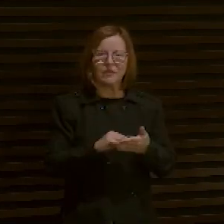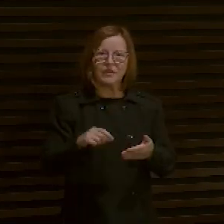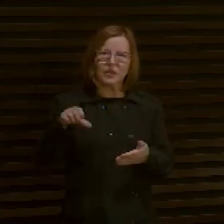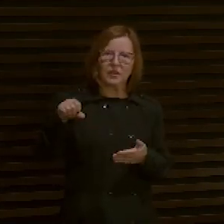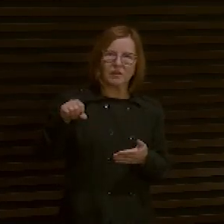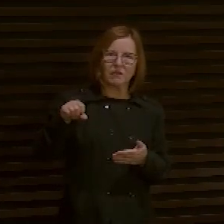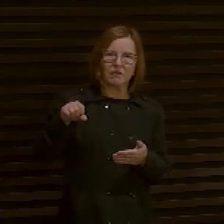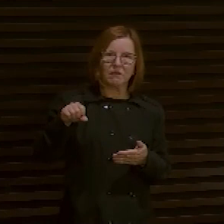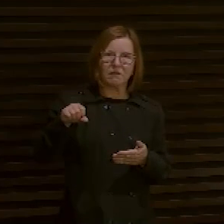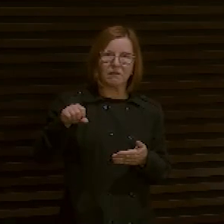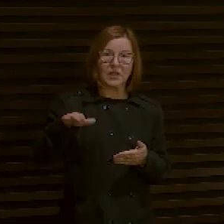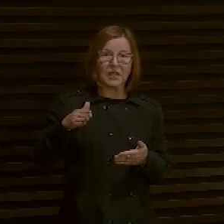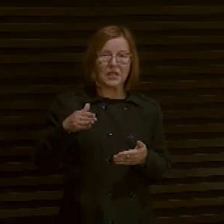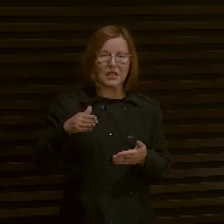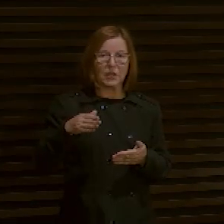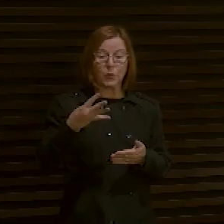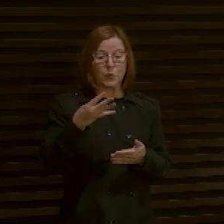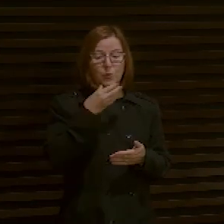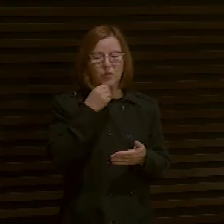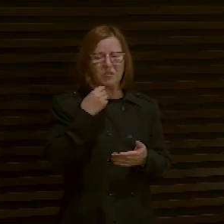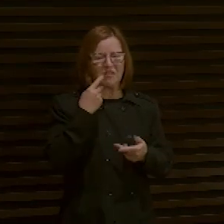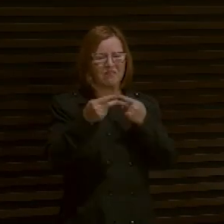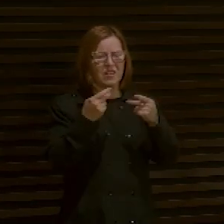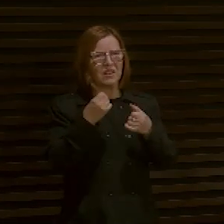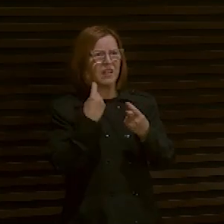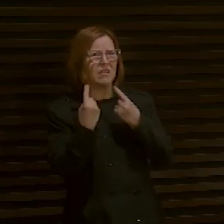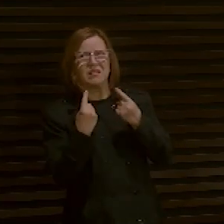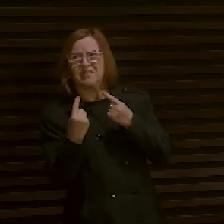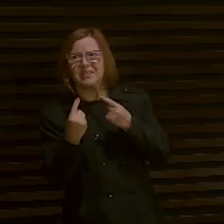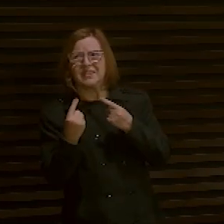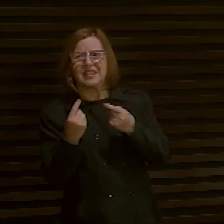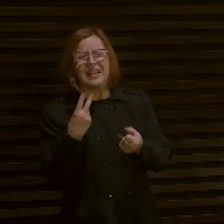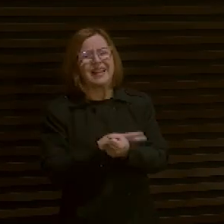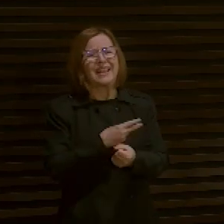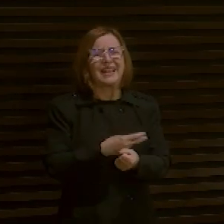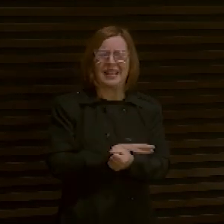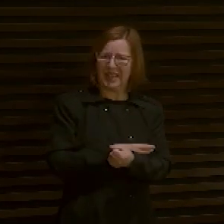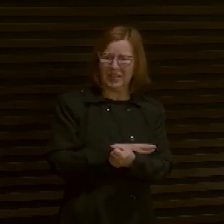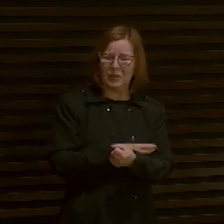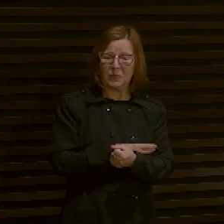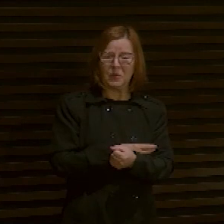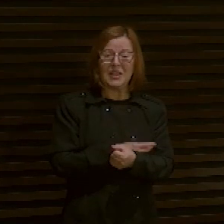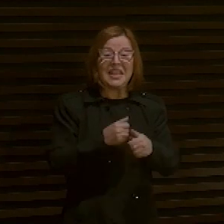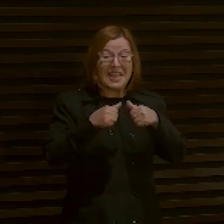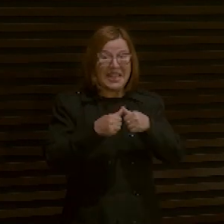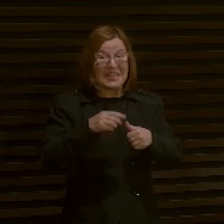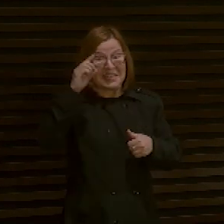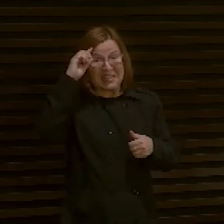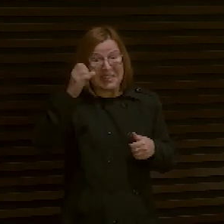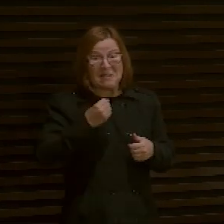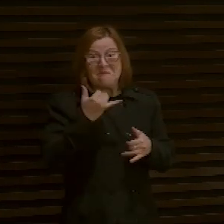Então disseram uns aos outros, não é certo o que estamos fazendo. Esse dia é um dia de boas novas e nós